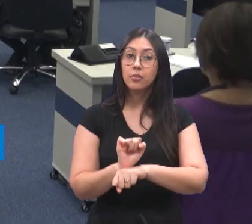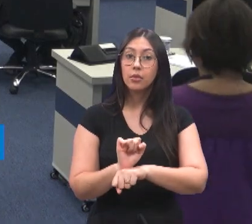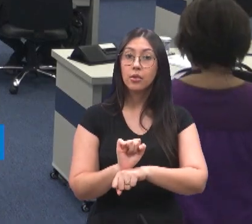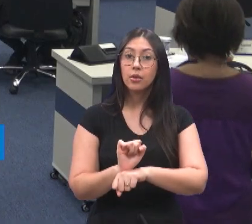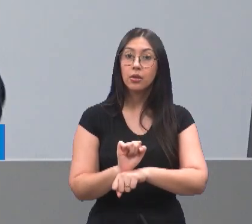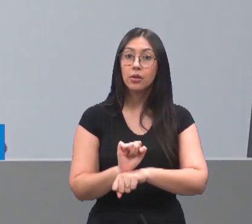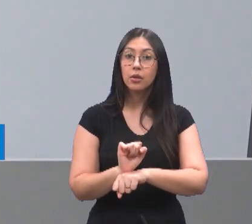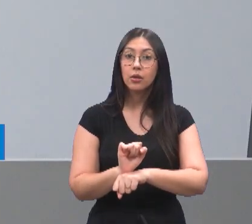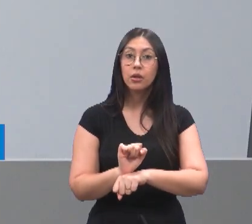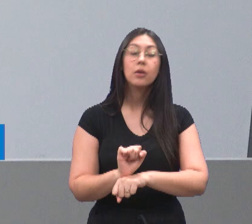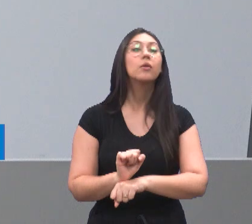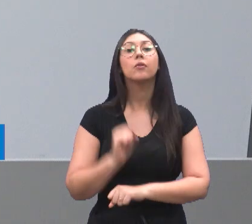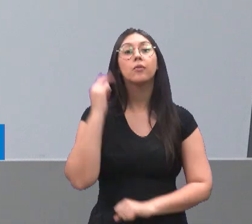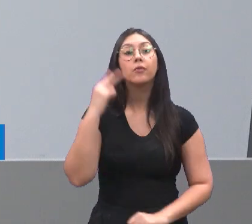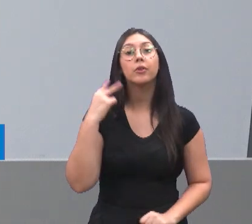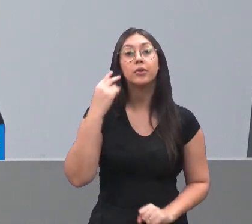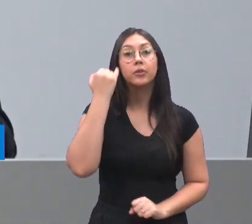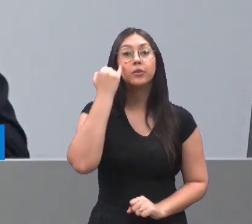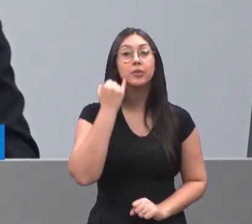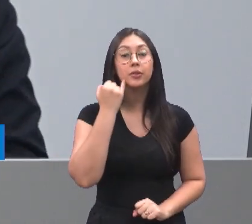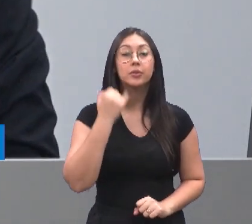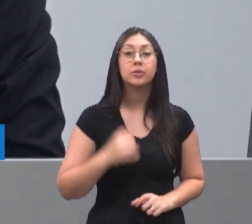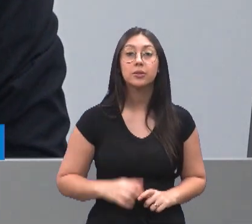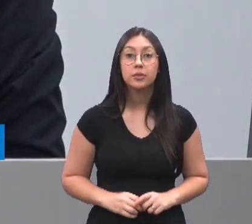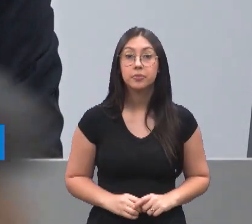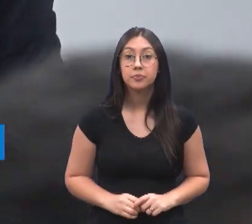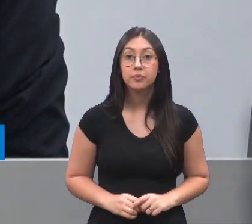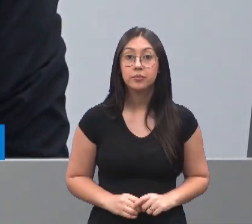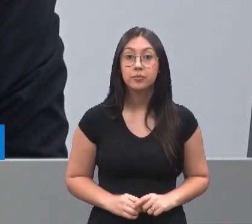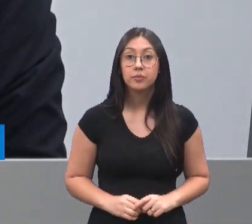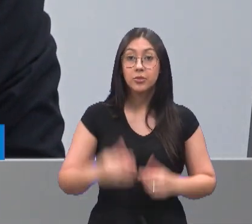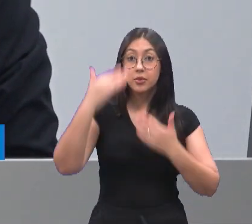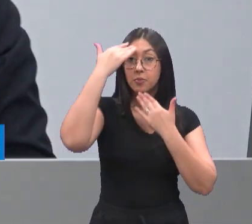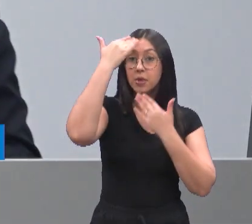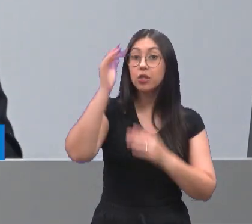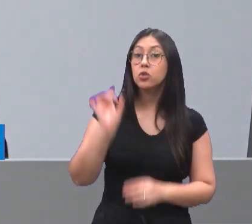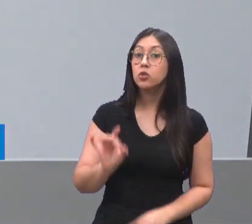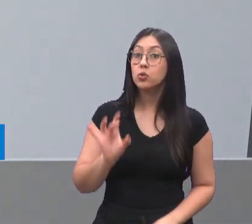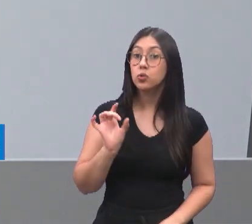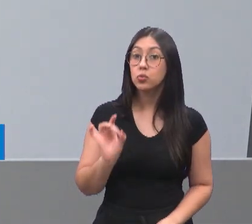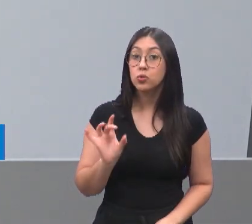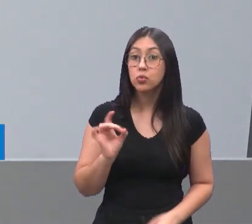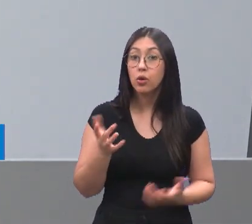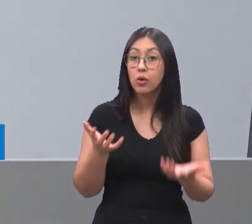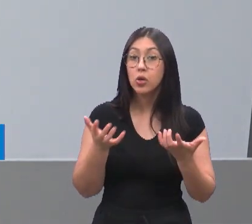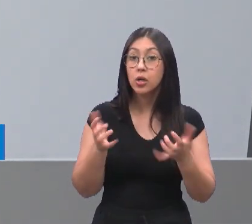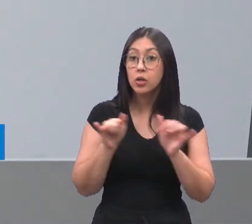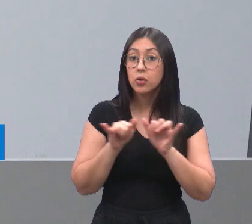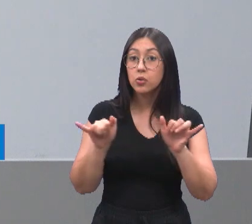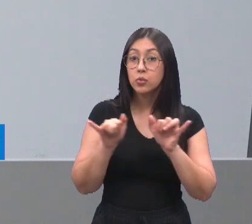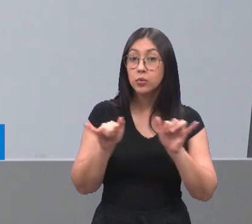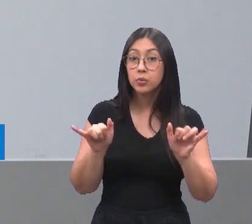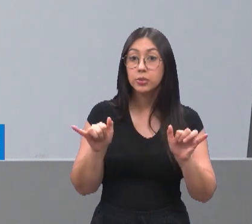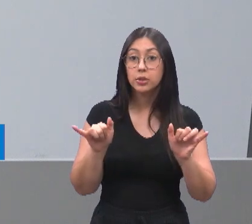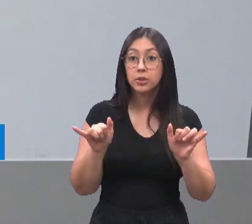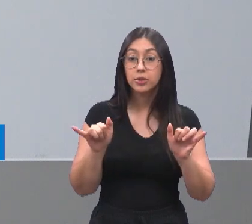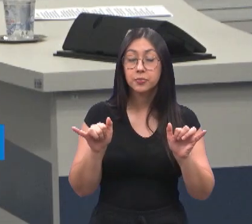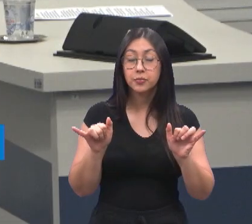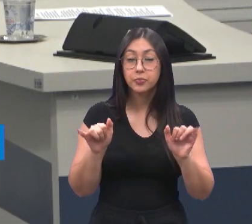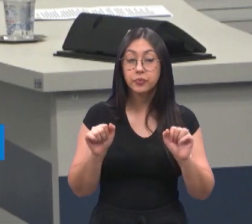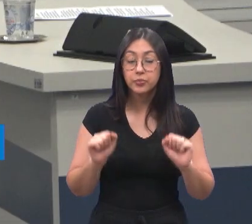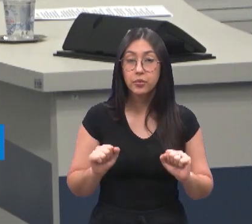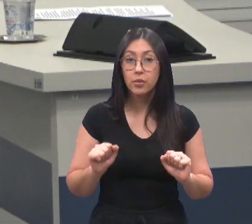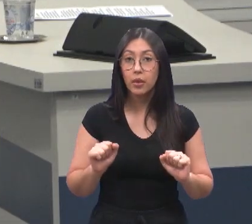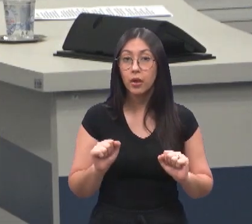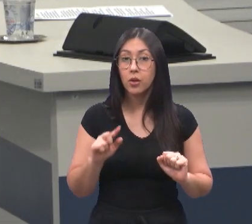Questão de ordem, vereador José Luiz Nunes. Senhor presidente, obrigado. Só para fazer um comentário aqui, nós